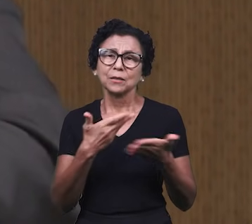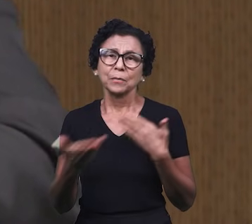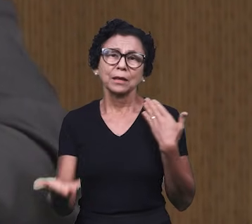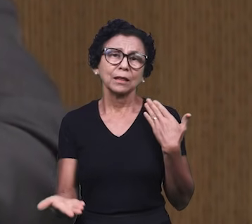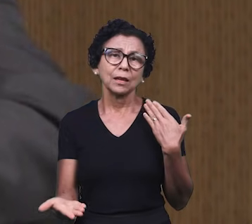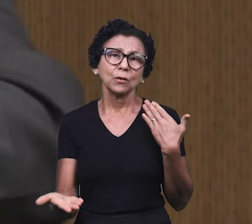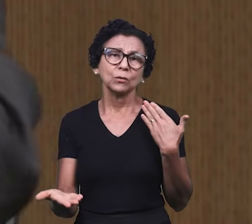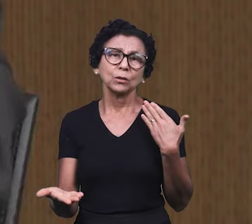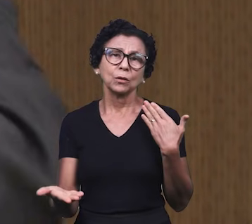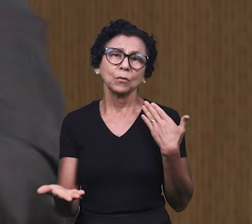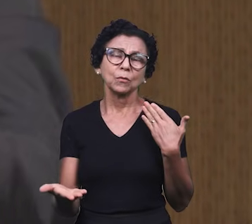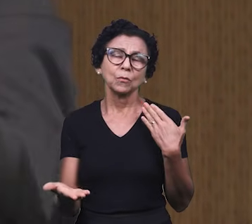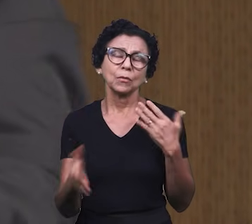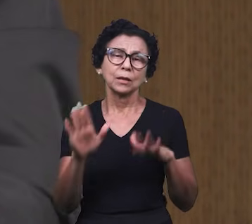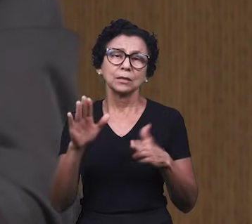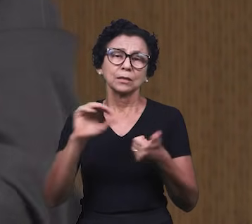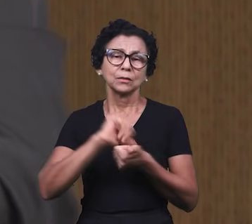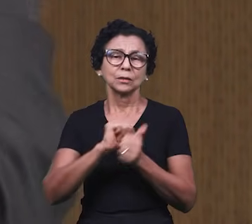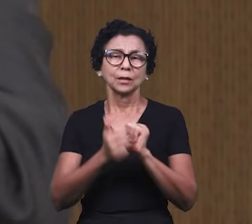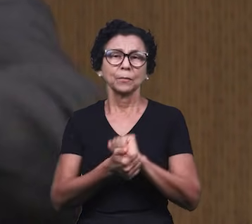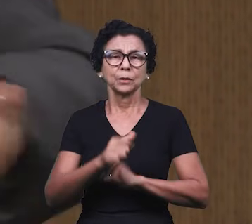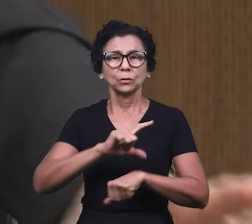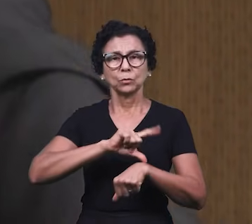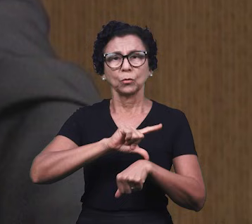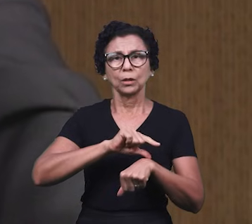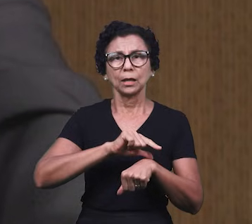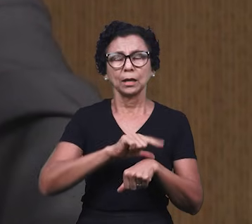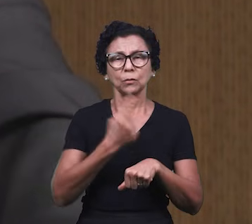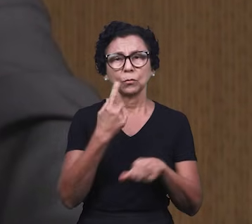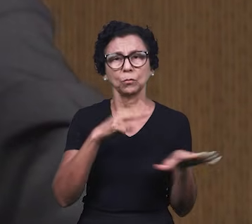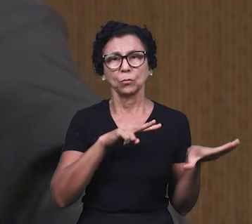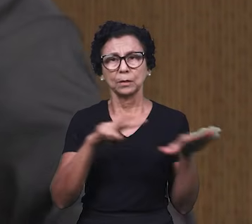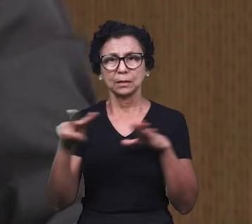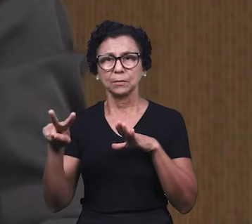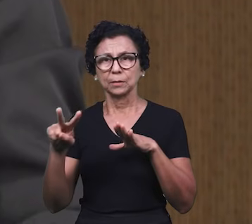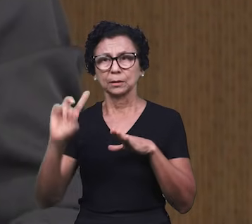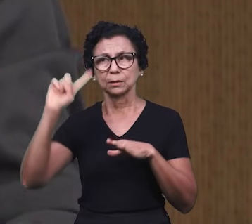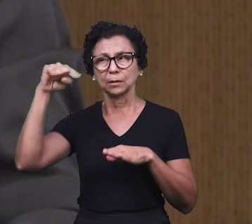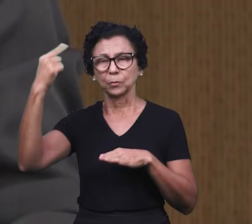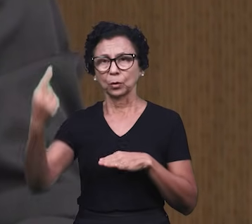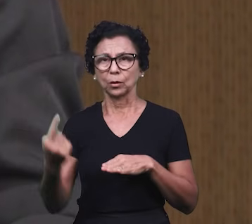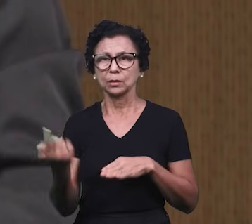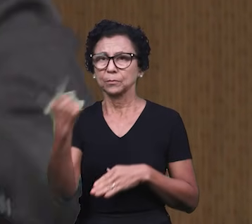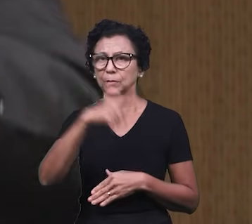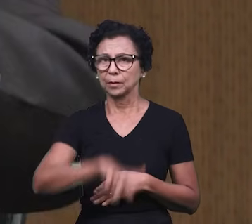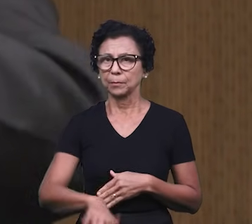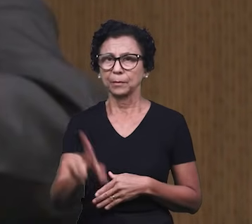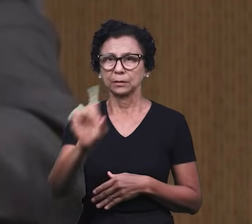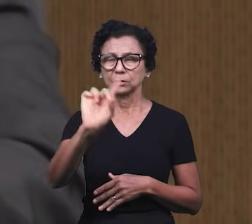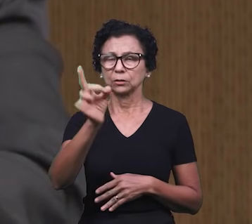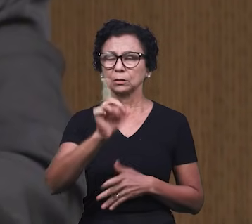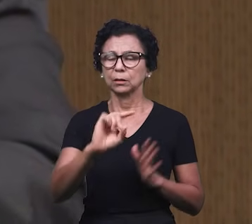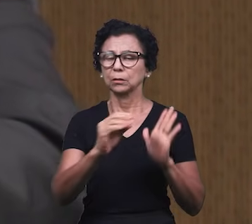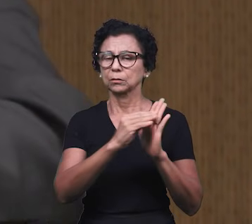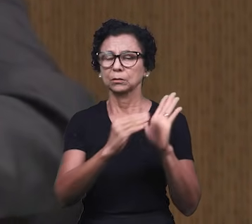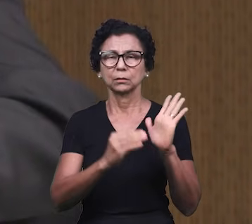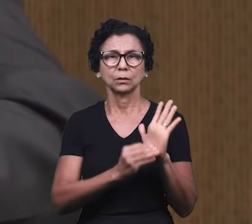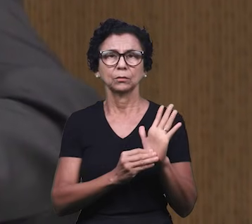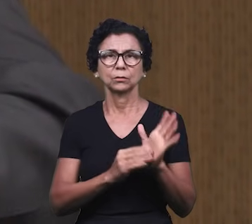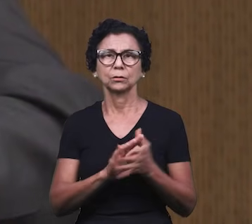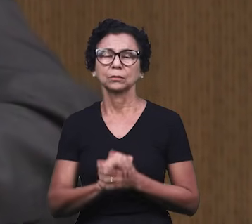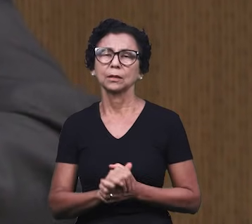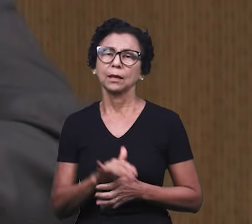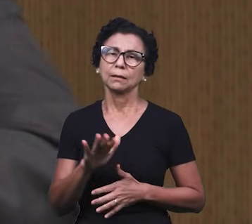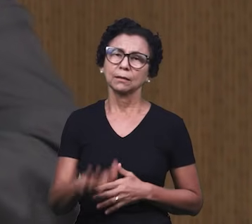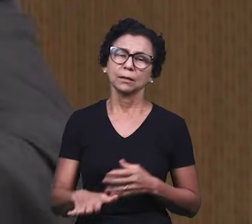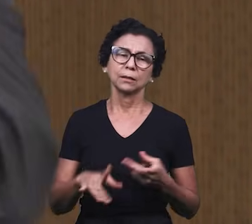outro horário, mas passou aquela semana, já não repete mais, para que a pessoa... um vê à tarde, outro vê à